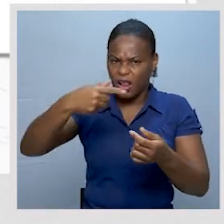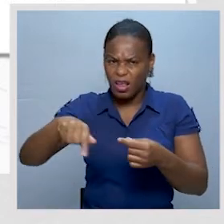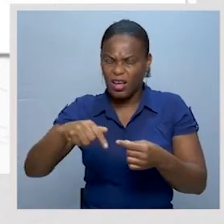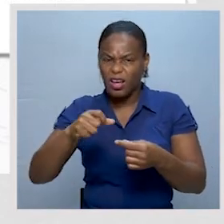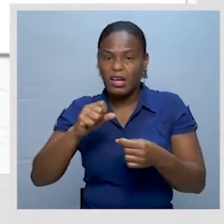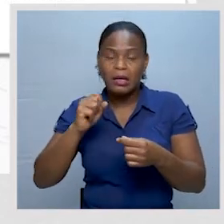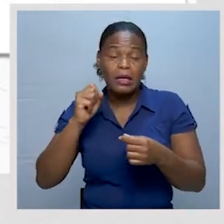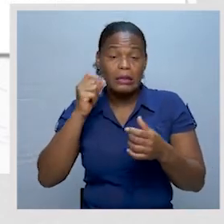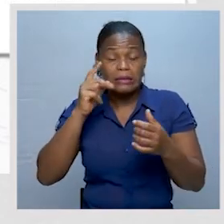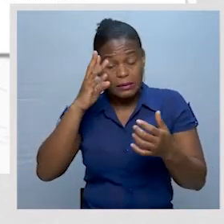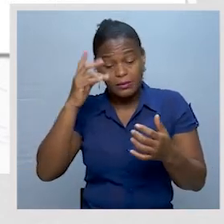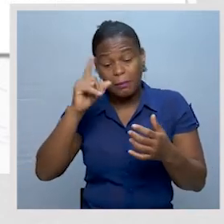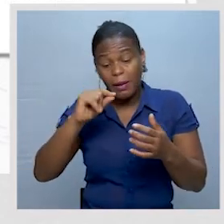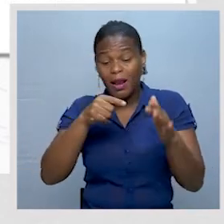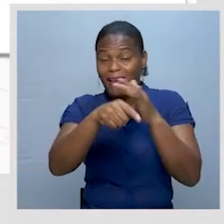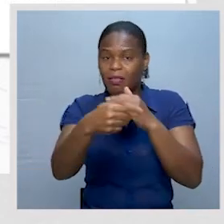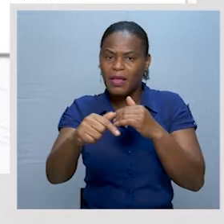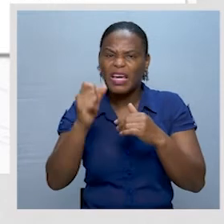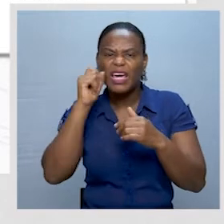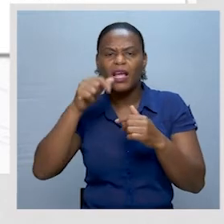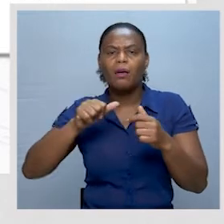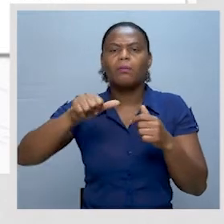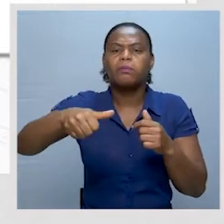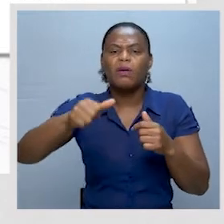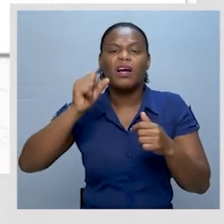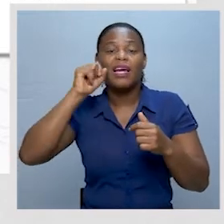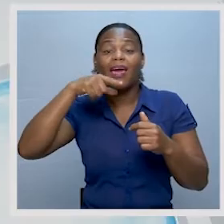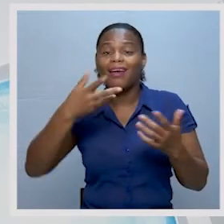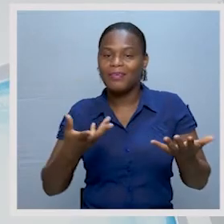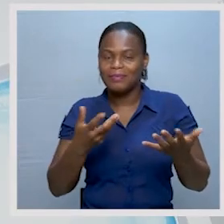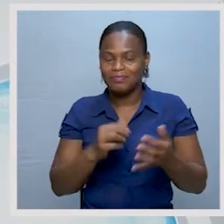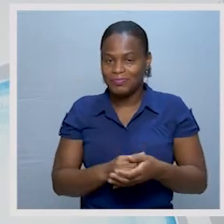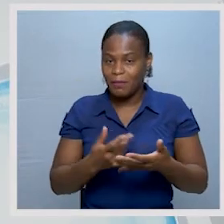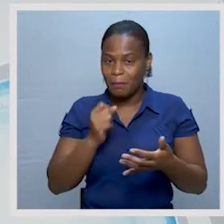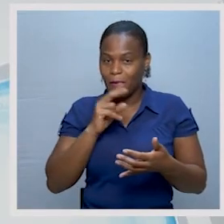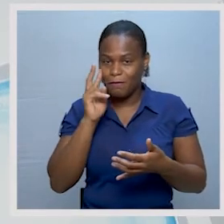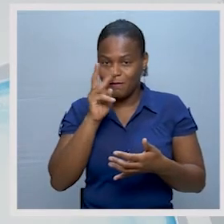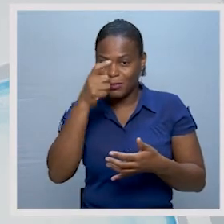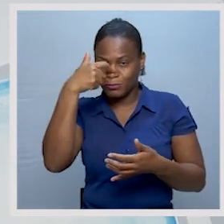andares. Quem tocou o botão? Aqui podemos ver que